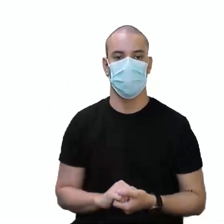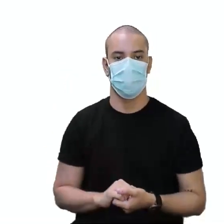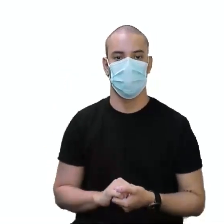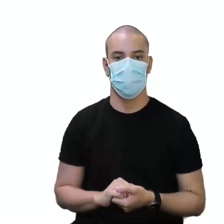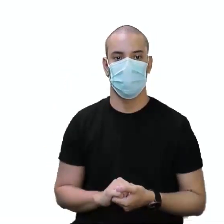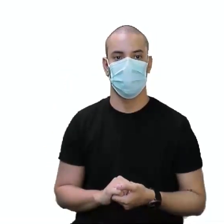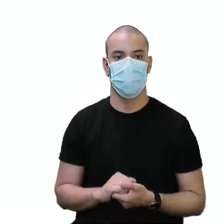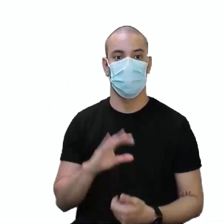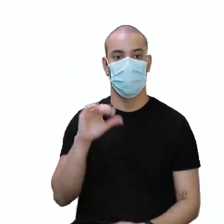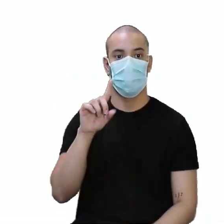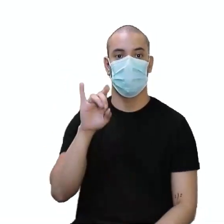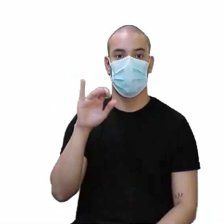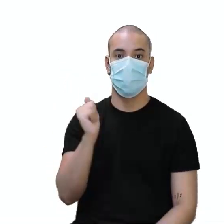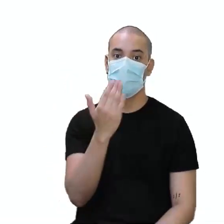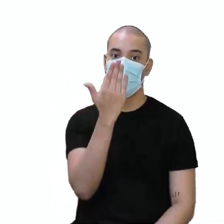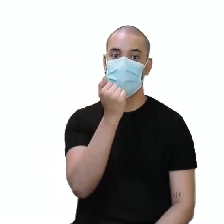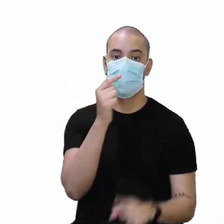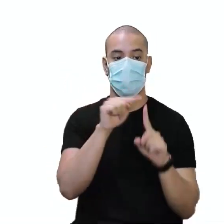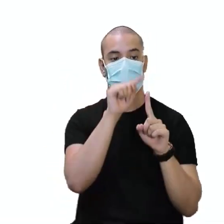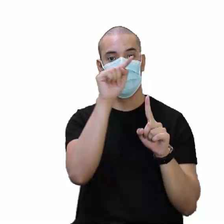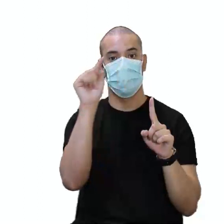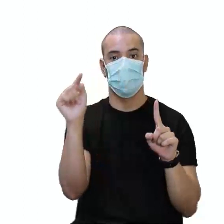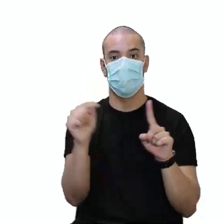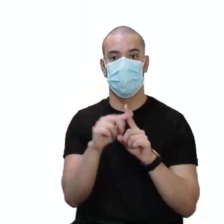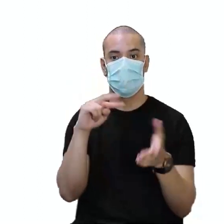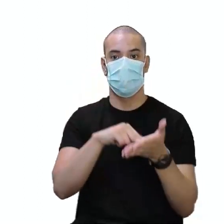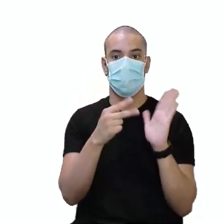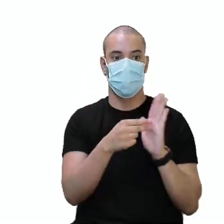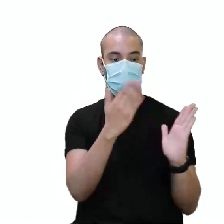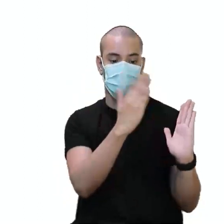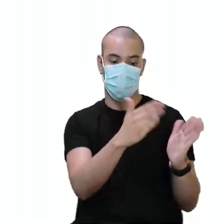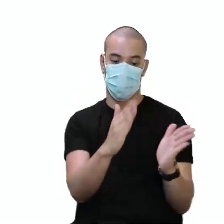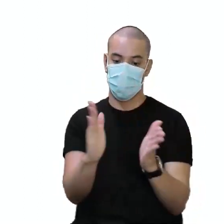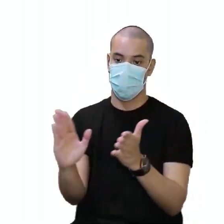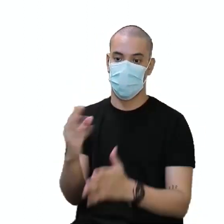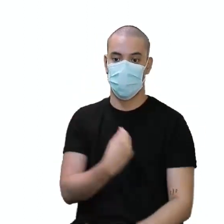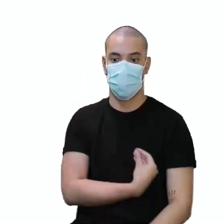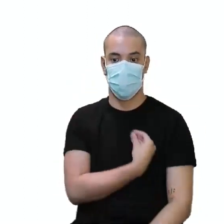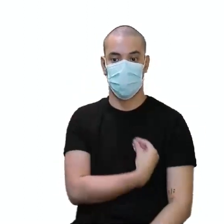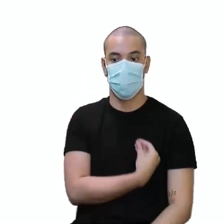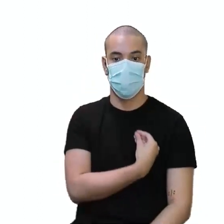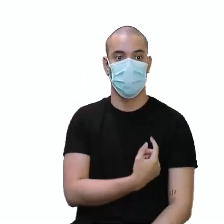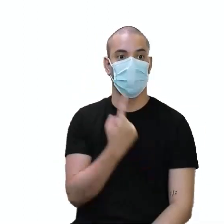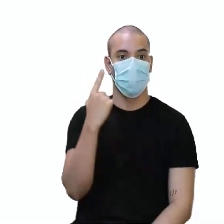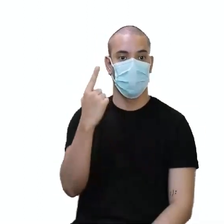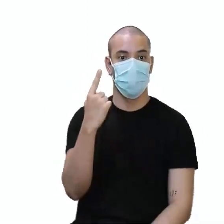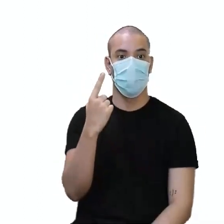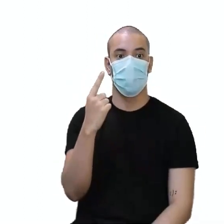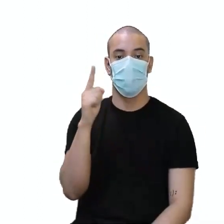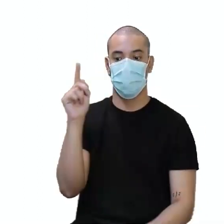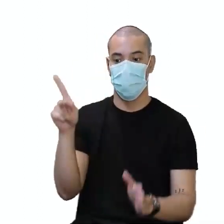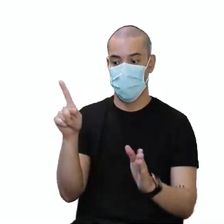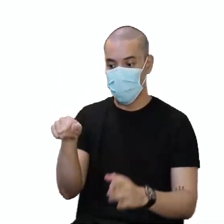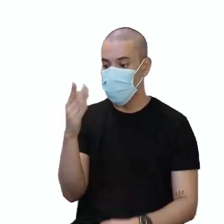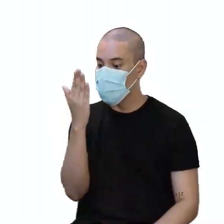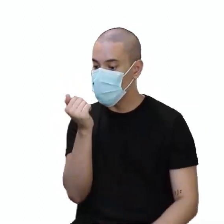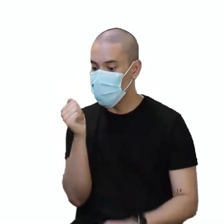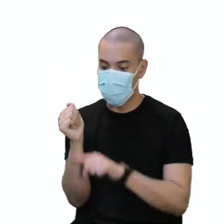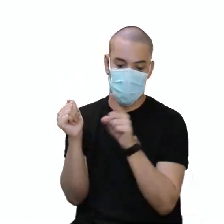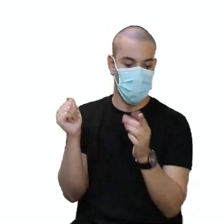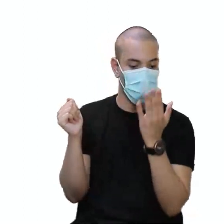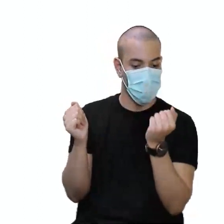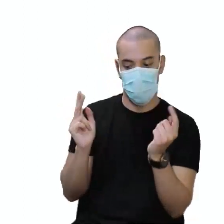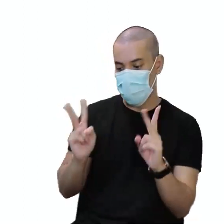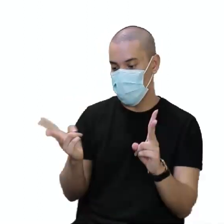lá, cadeia alimentar é a sequência de seres vivos em que um serve de alimento para o outro.